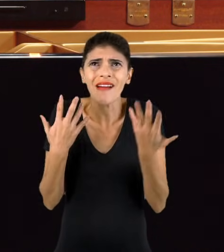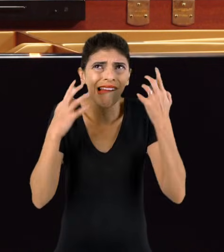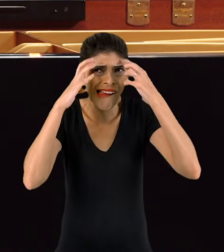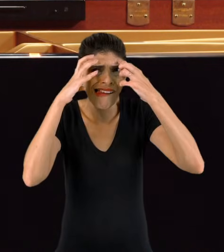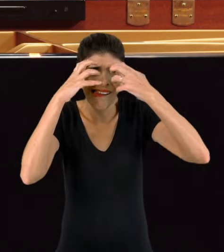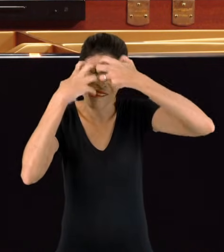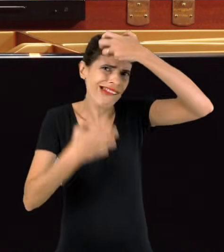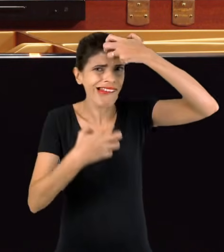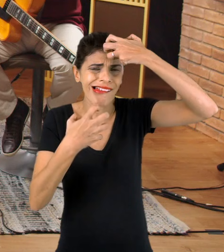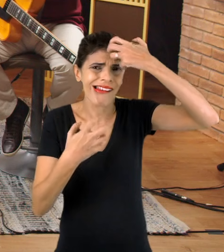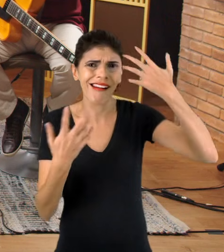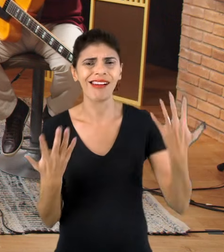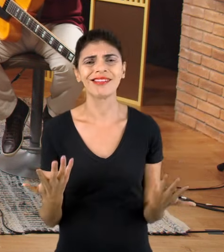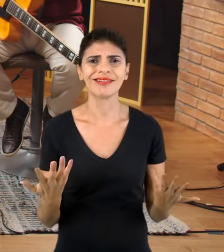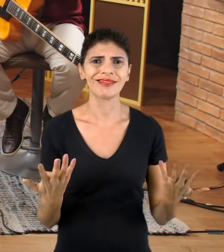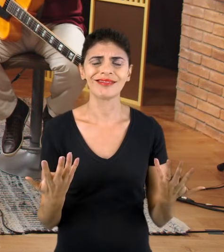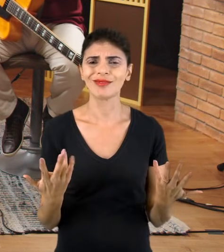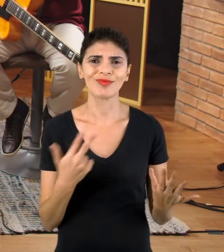mim.